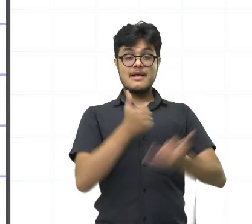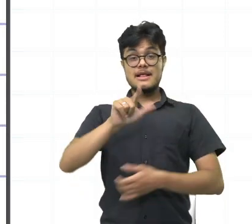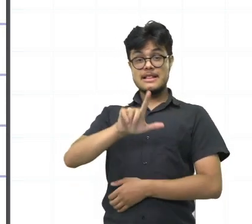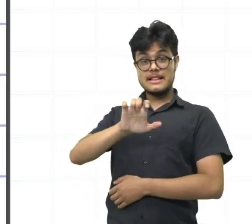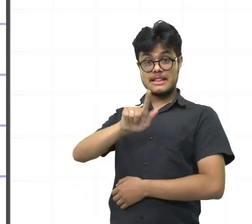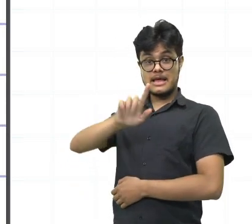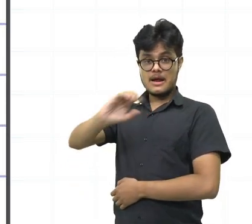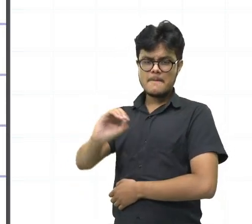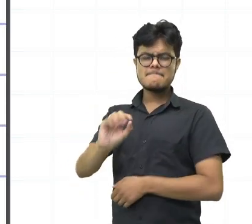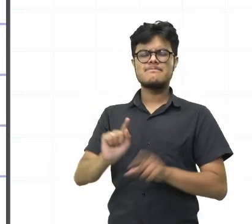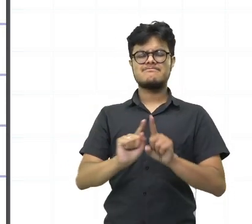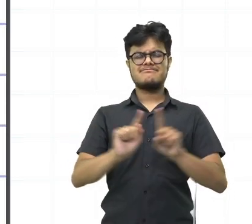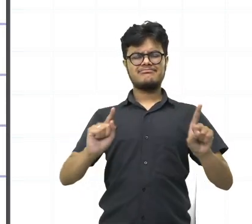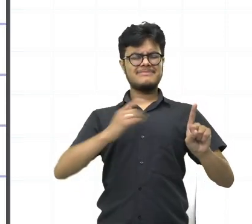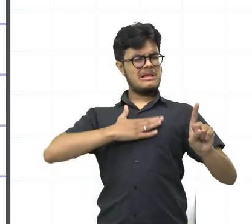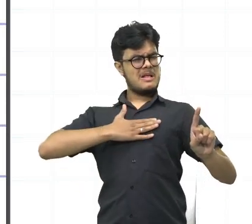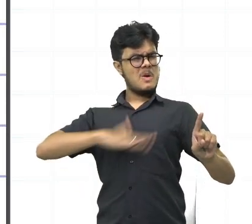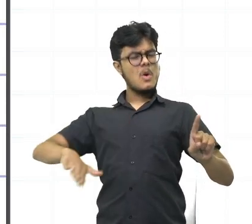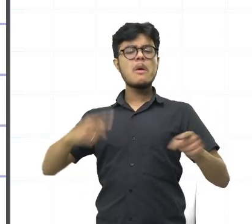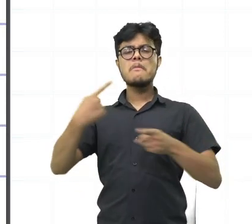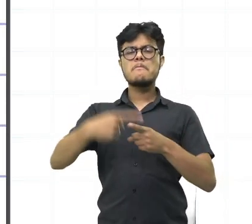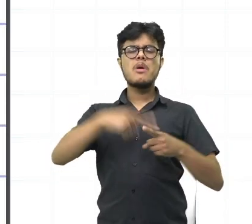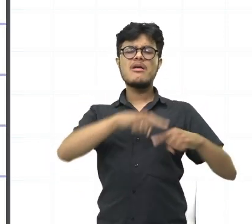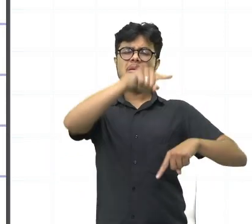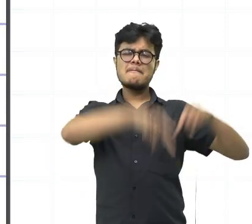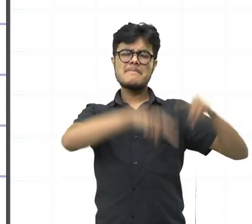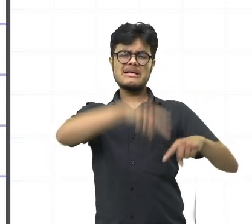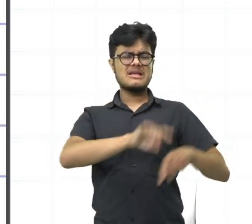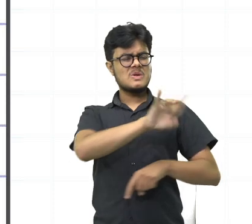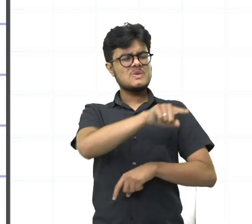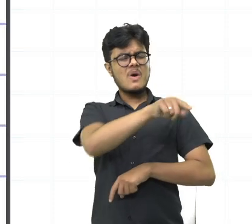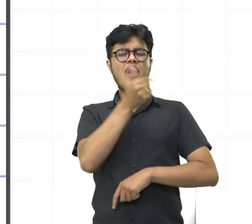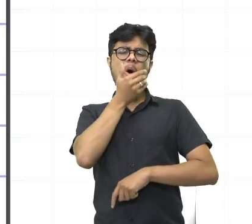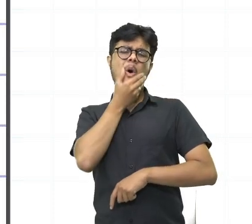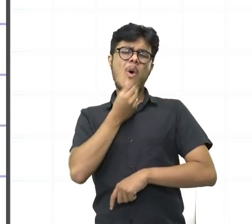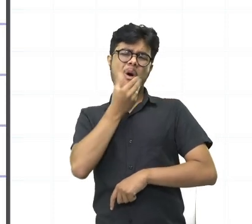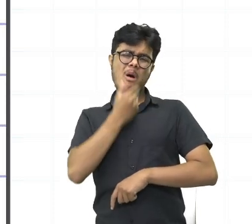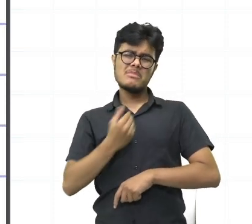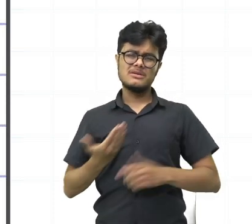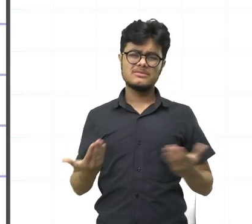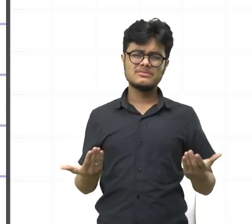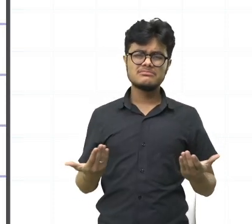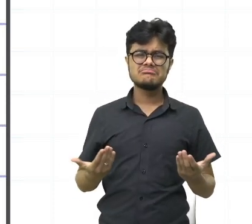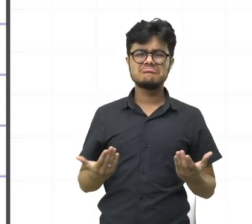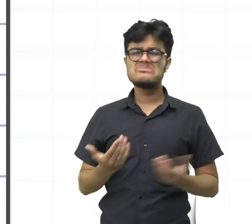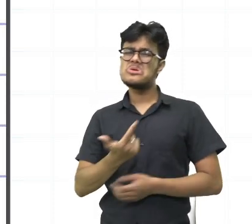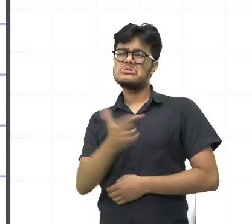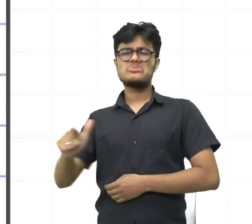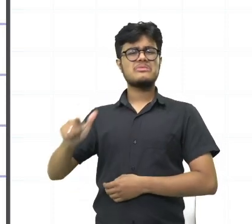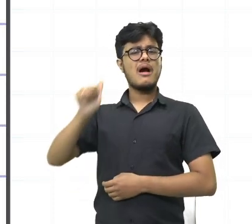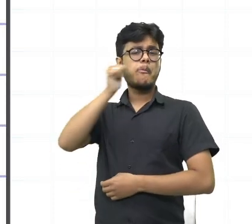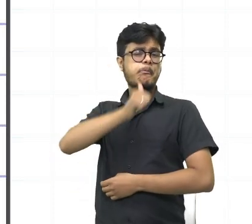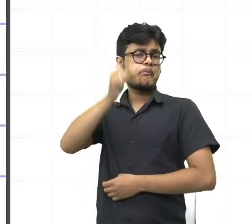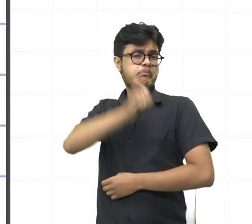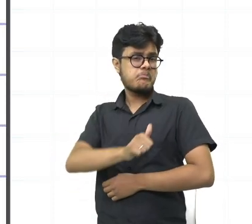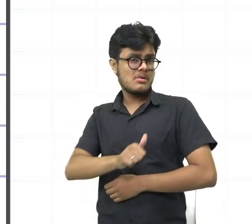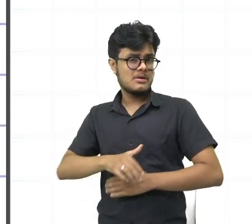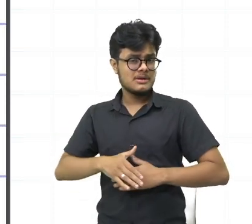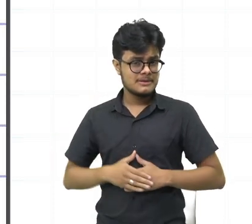não gosto que há muitos Legos meninos, né? Legos para os meninos e quase nenhum Lego